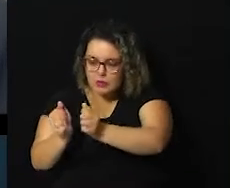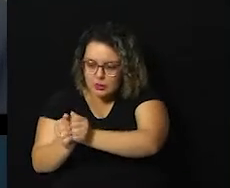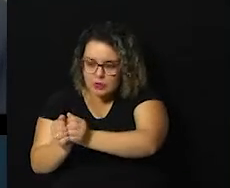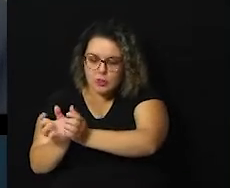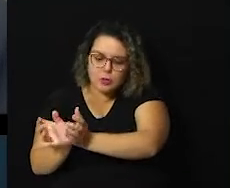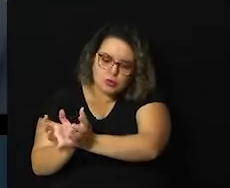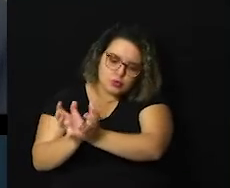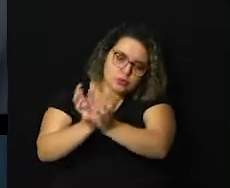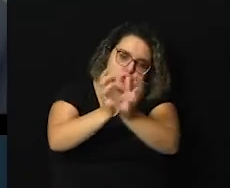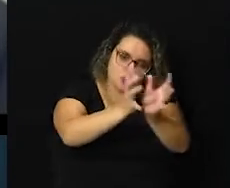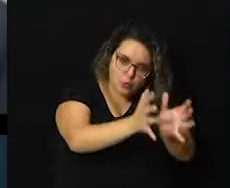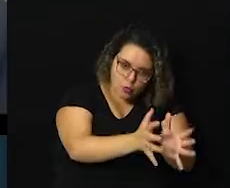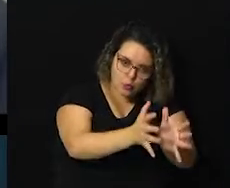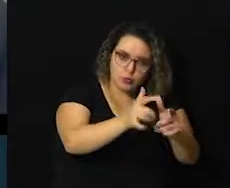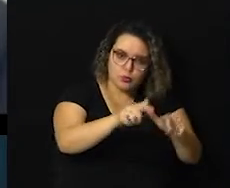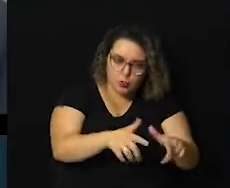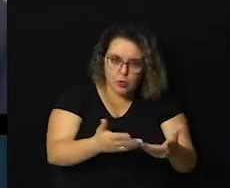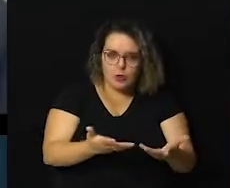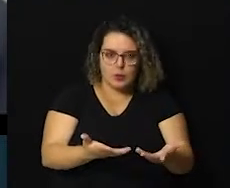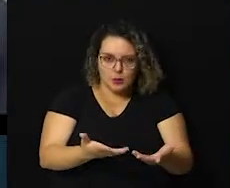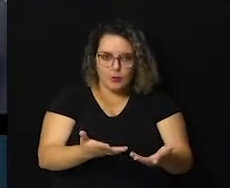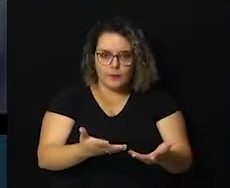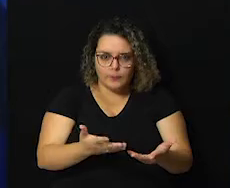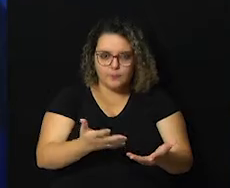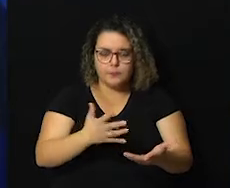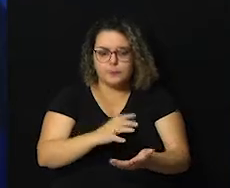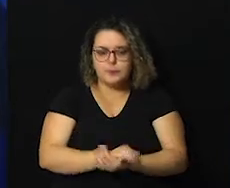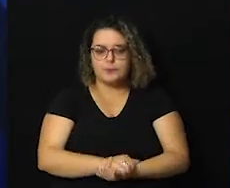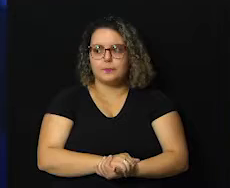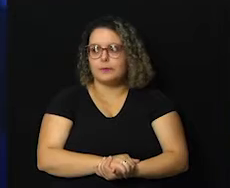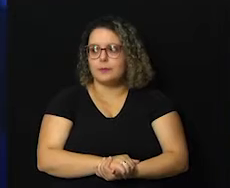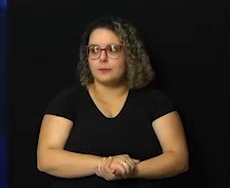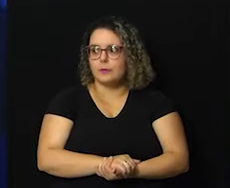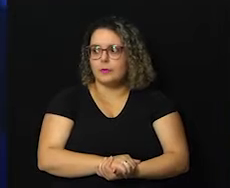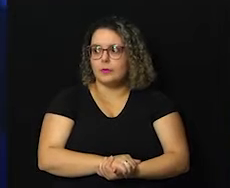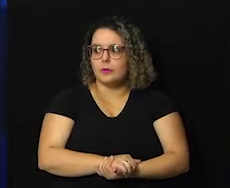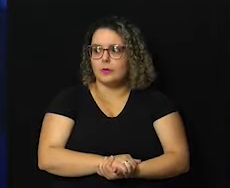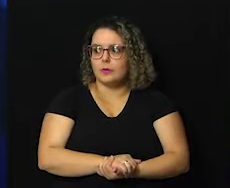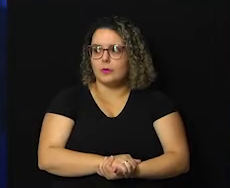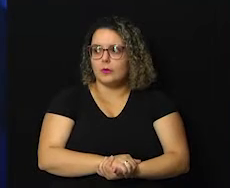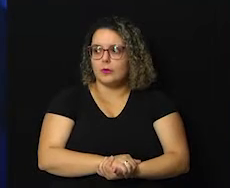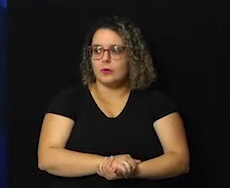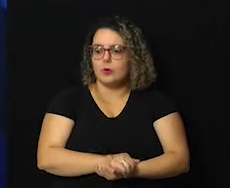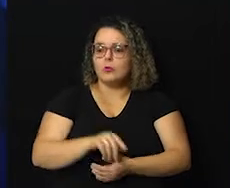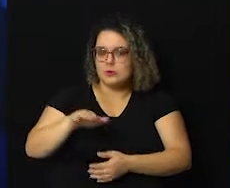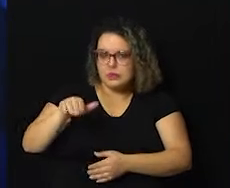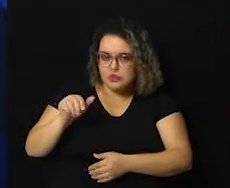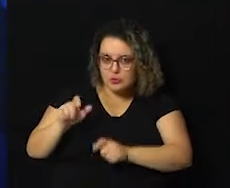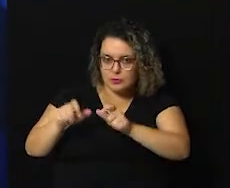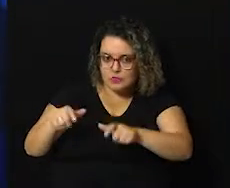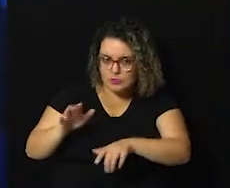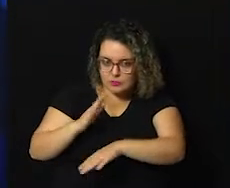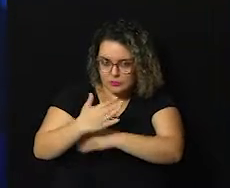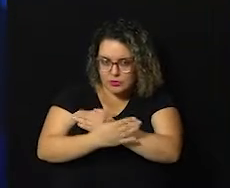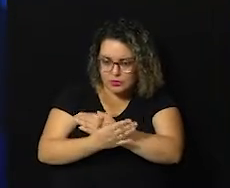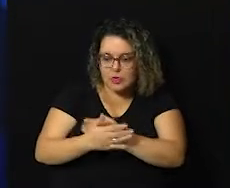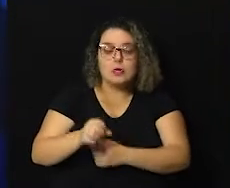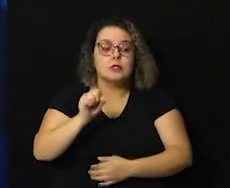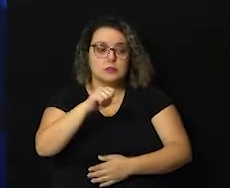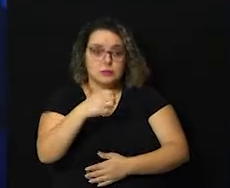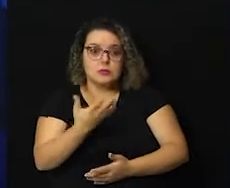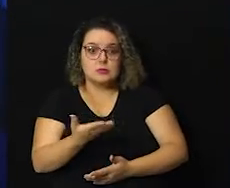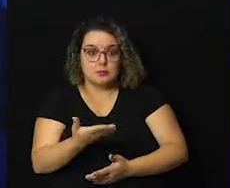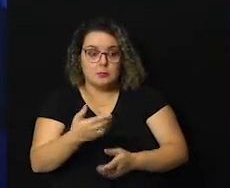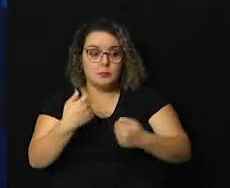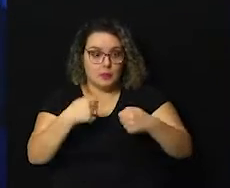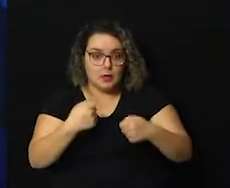desloca ainda minha equipe eu enxergo ela com pessoas locais né então a tendência exato porque